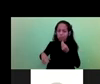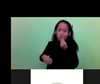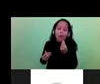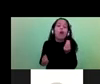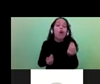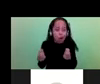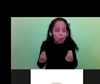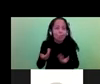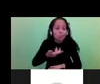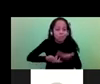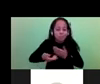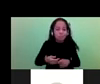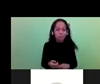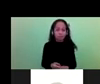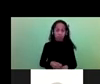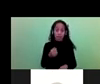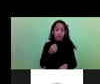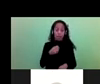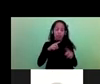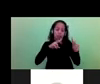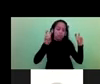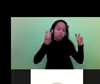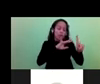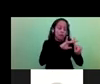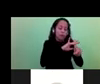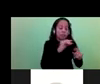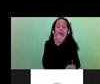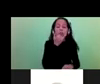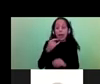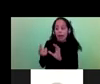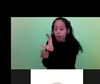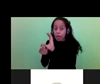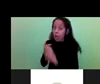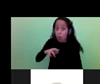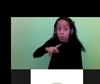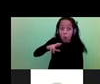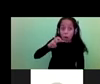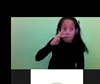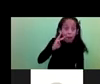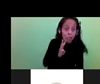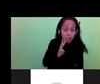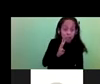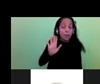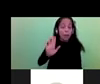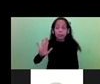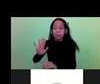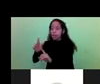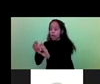sou marxista, mas o capitalismo, ele gera um